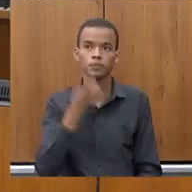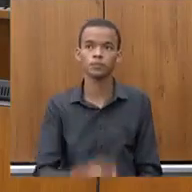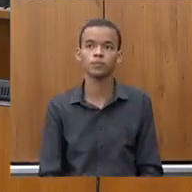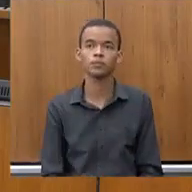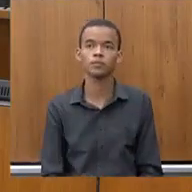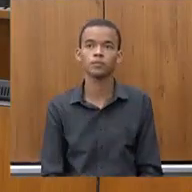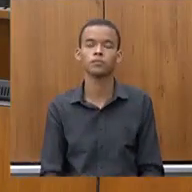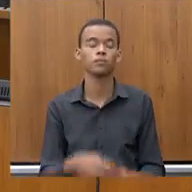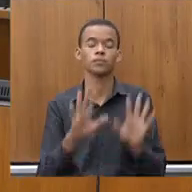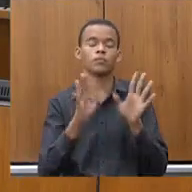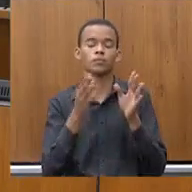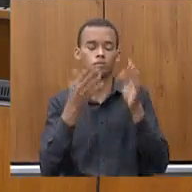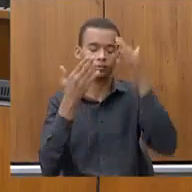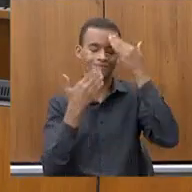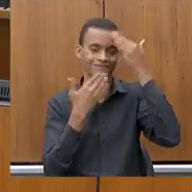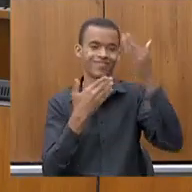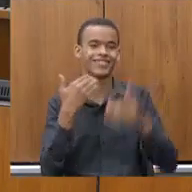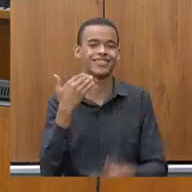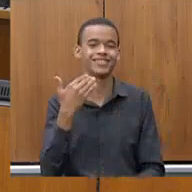Secretário.